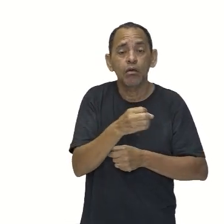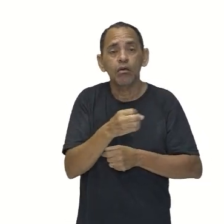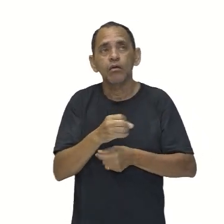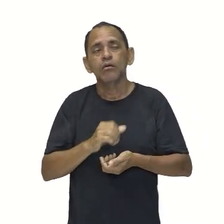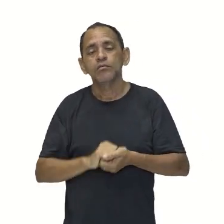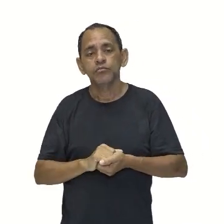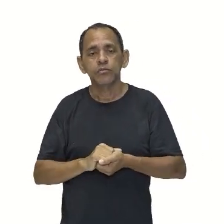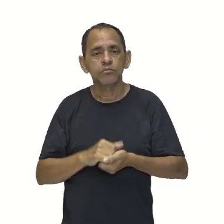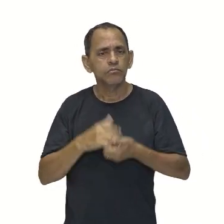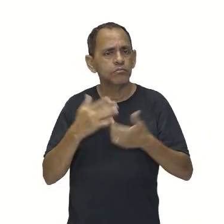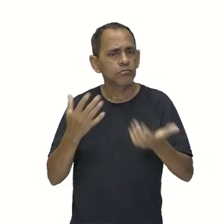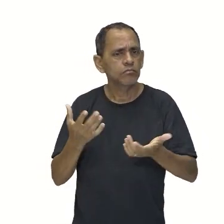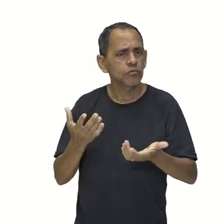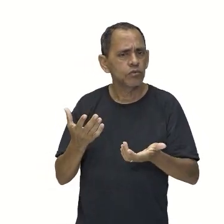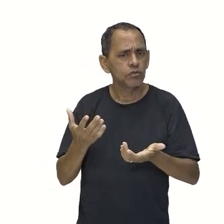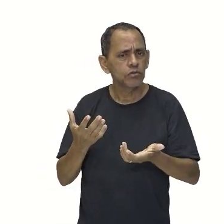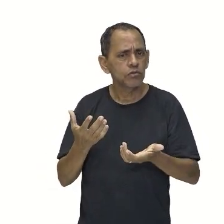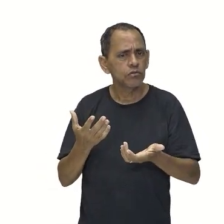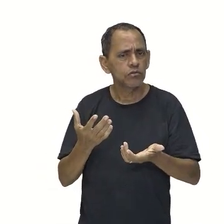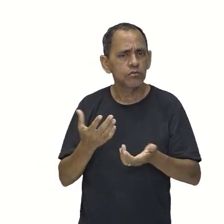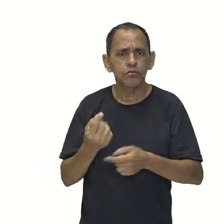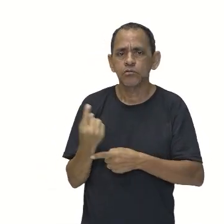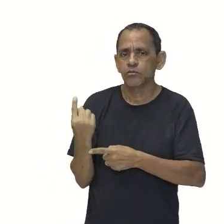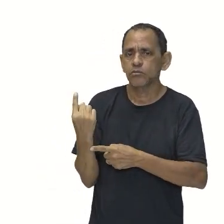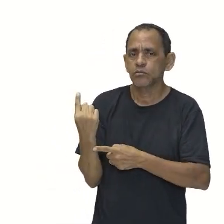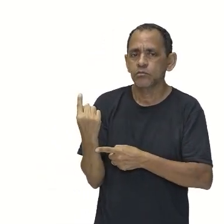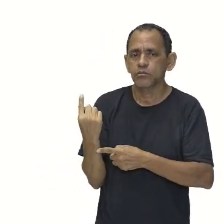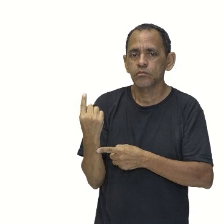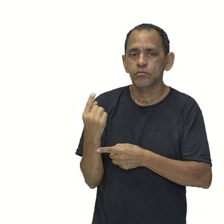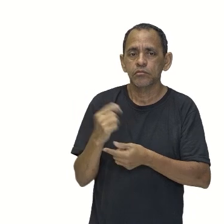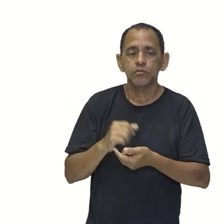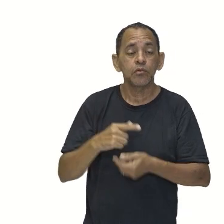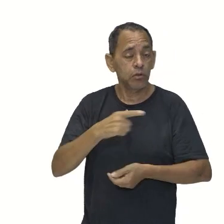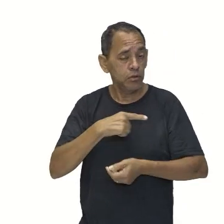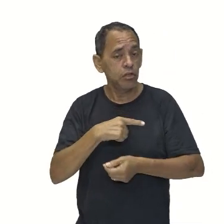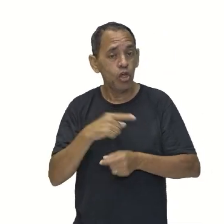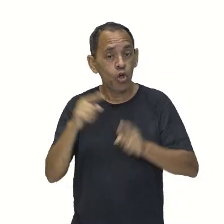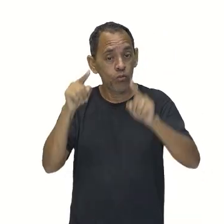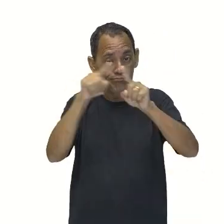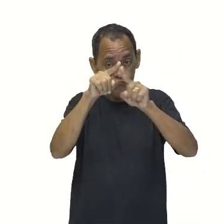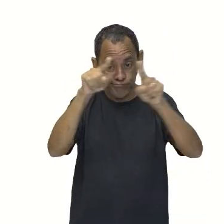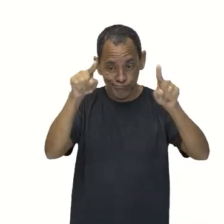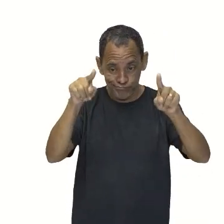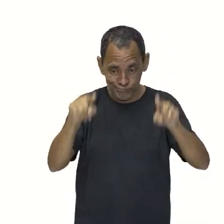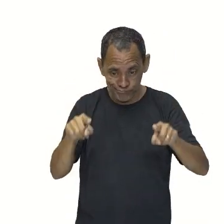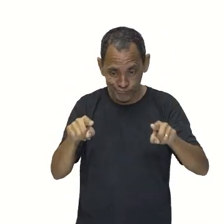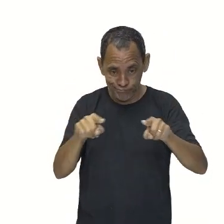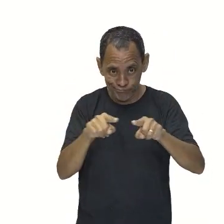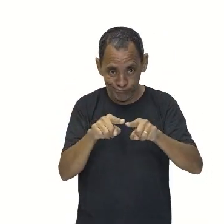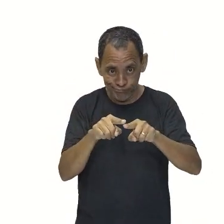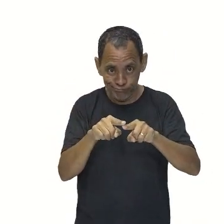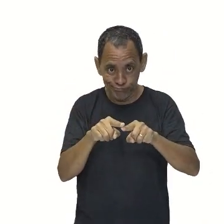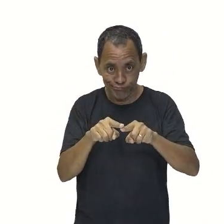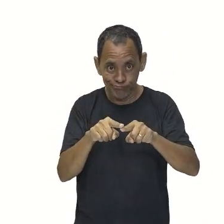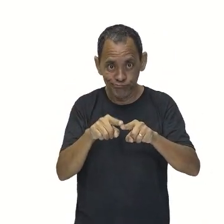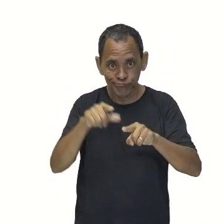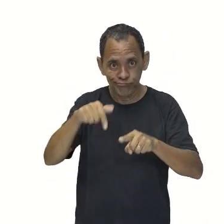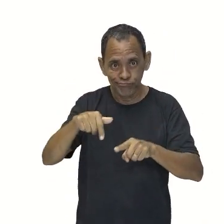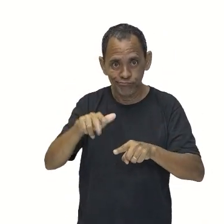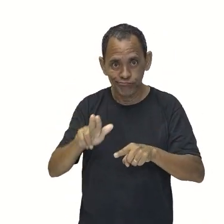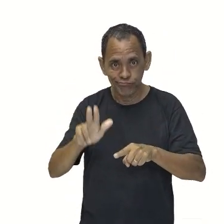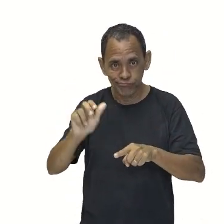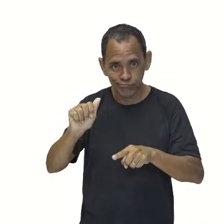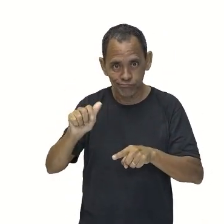essa situação aqui, olha. Agora eu tenho um quadrado, estou exatamente dizendo que